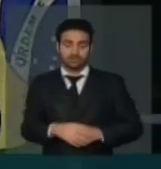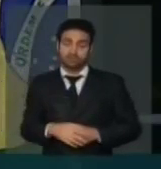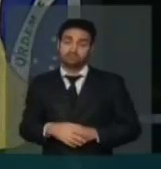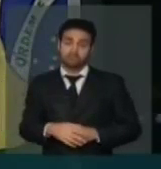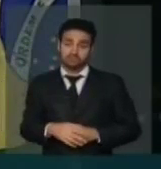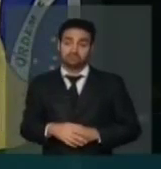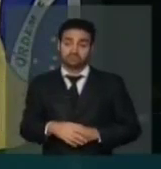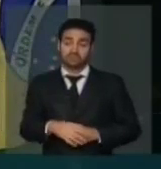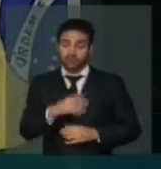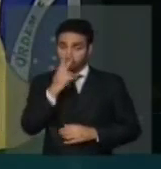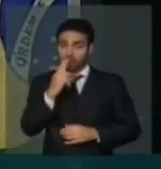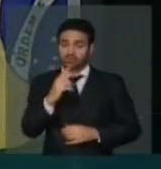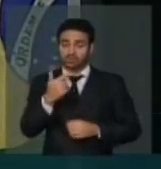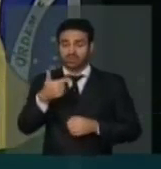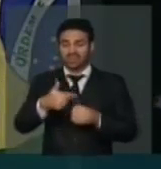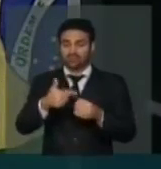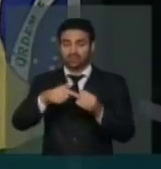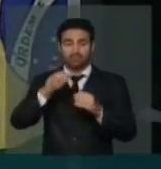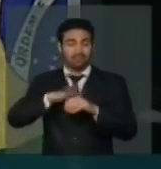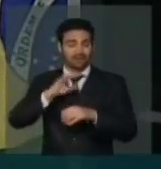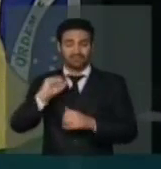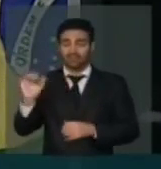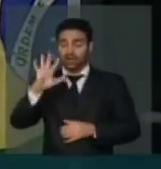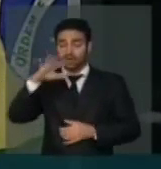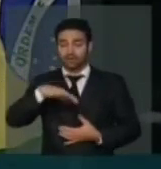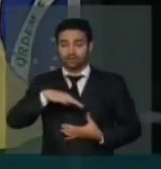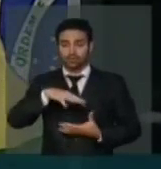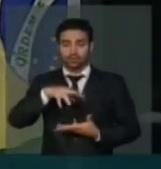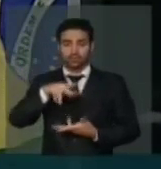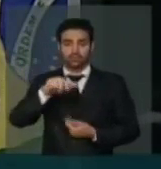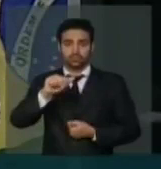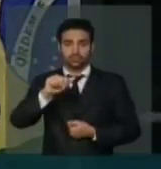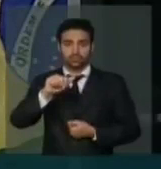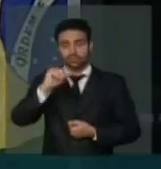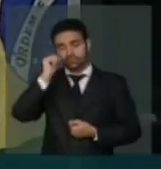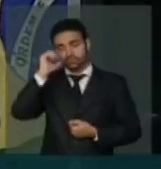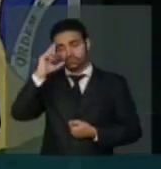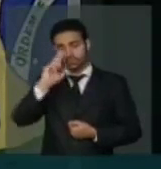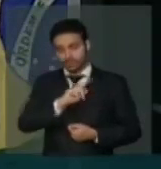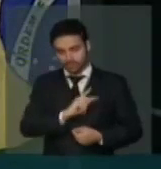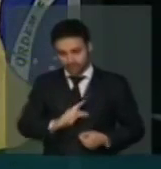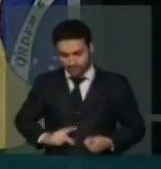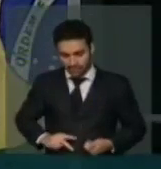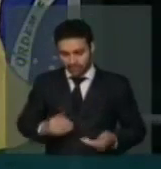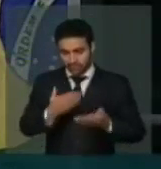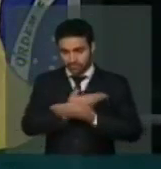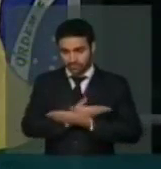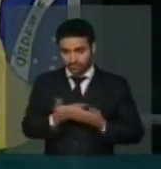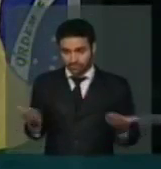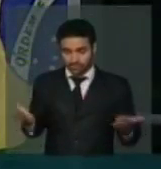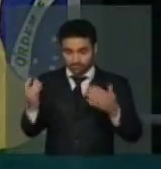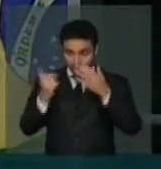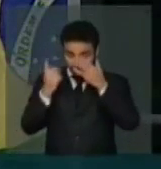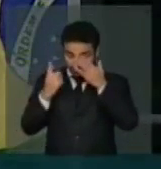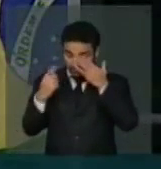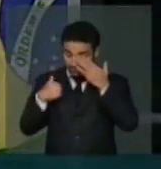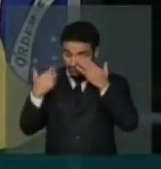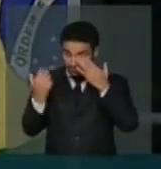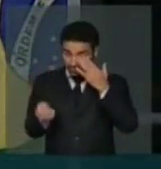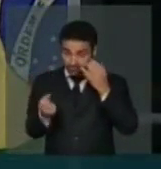gasolina mais cara do planeta. Senhor presidente, senhoras e senhores congressistas,